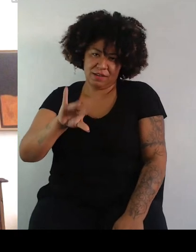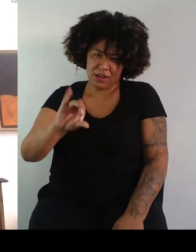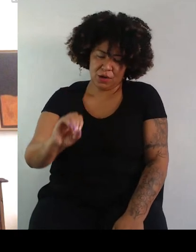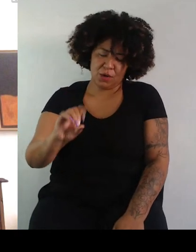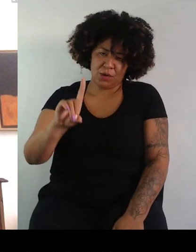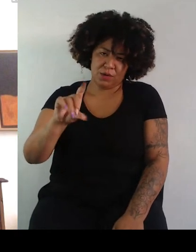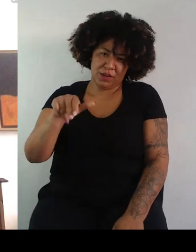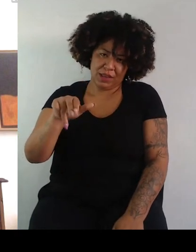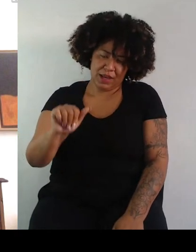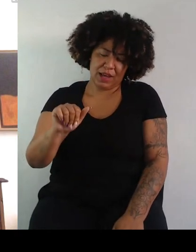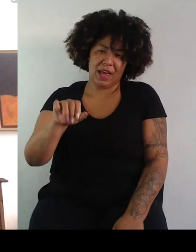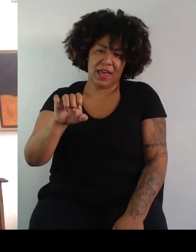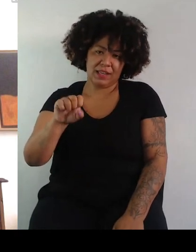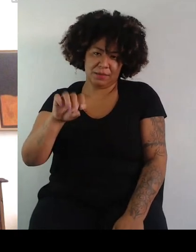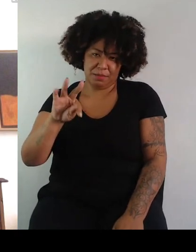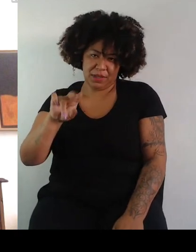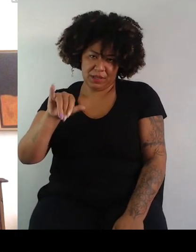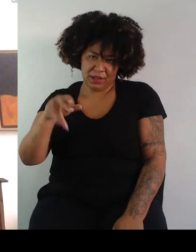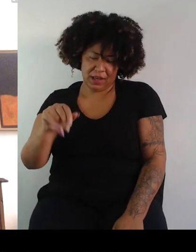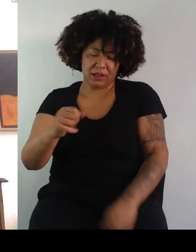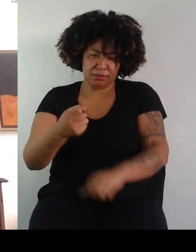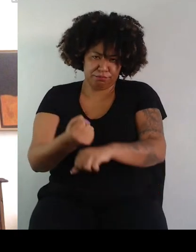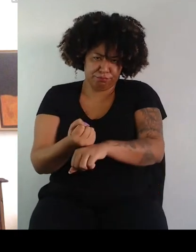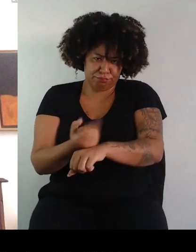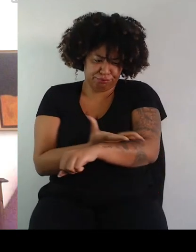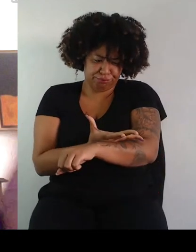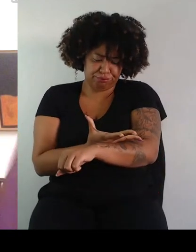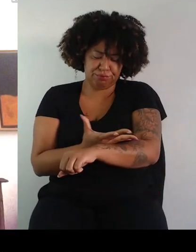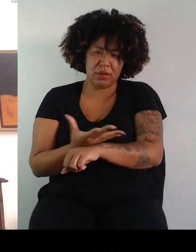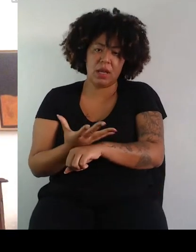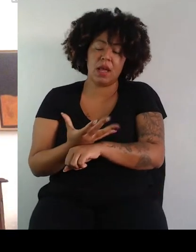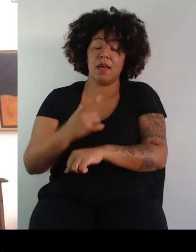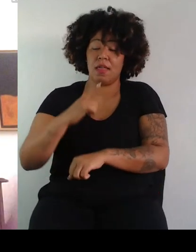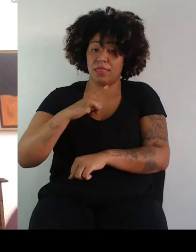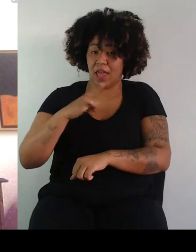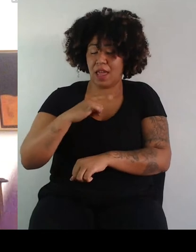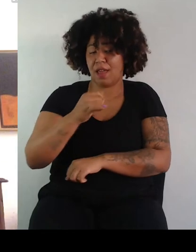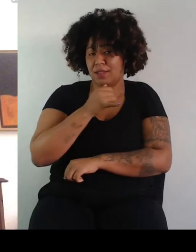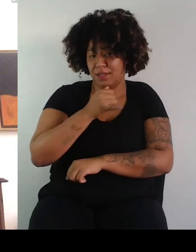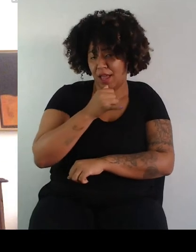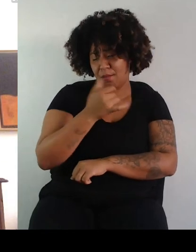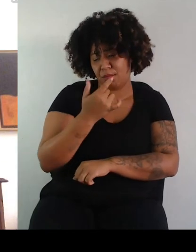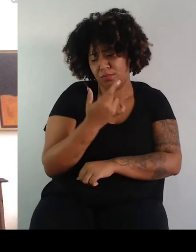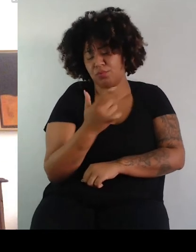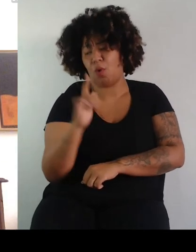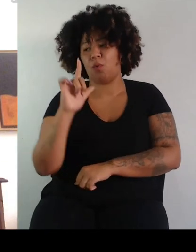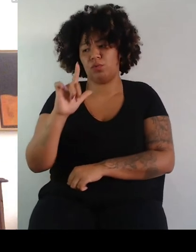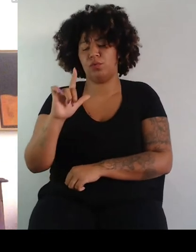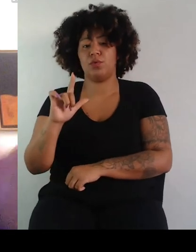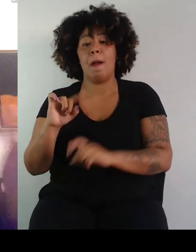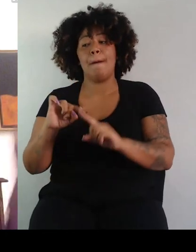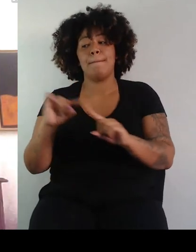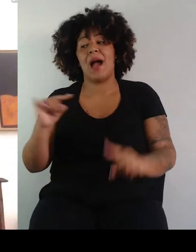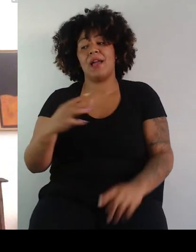a muitos exemplos eu o conheci